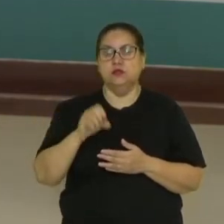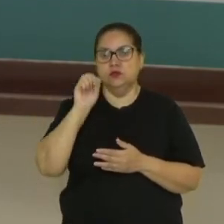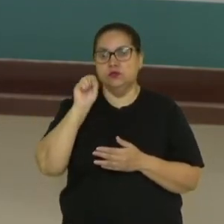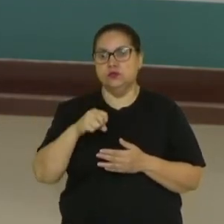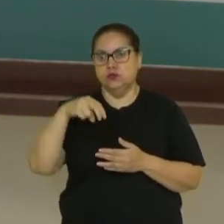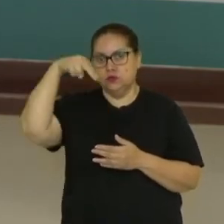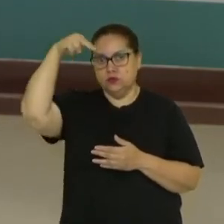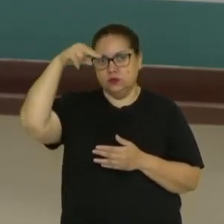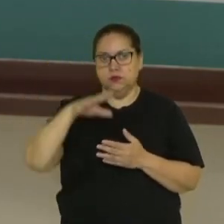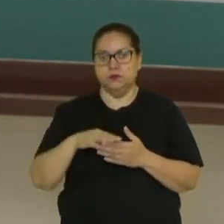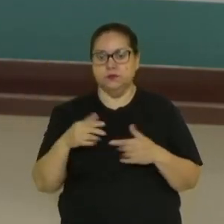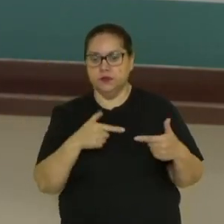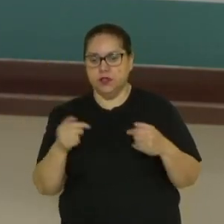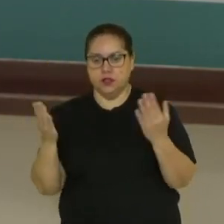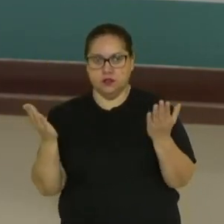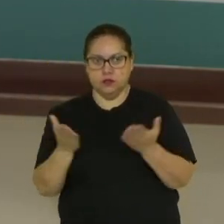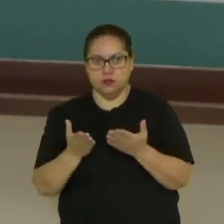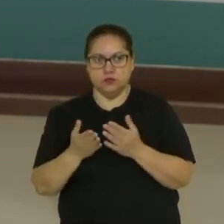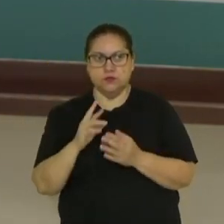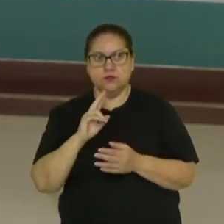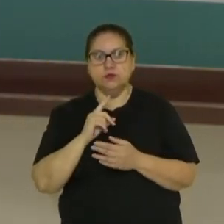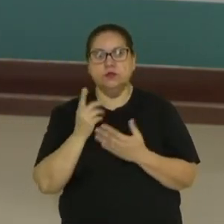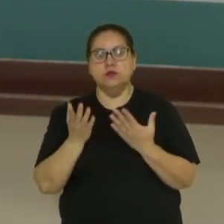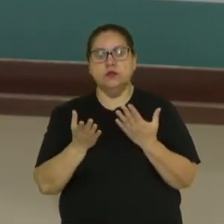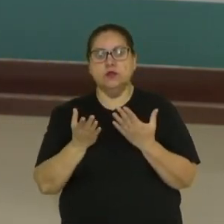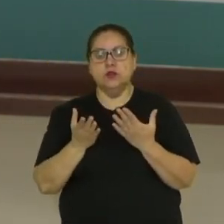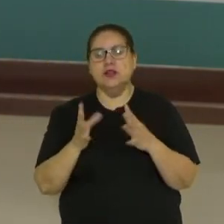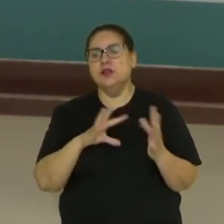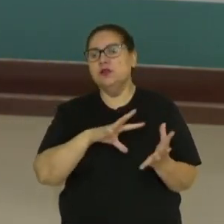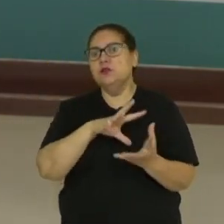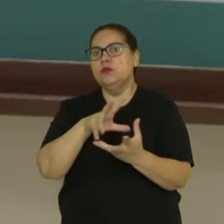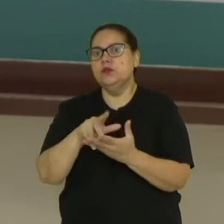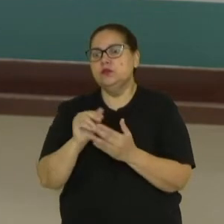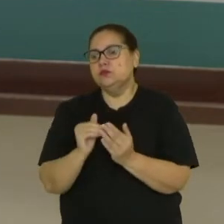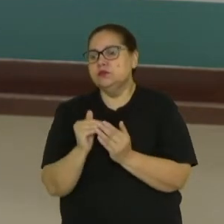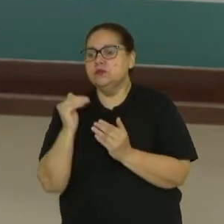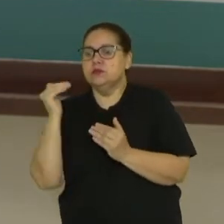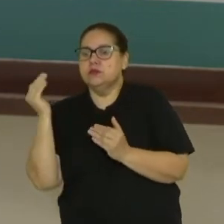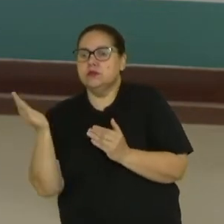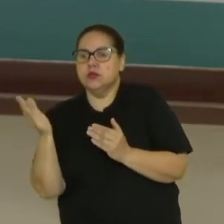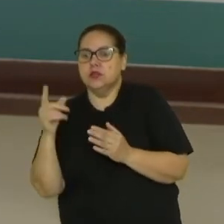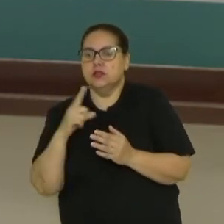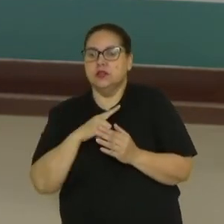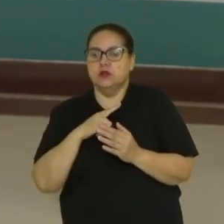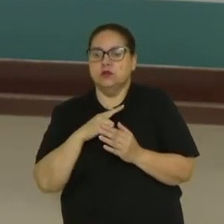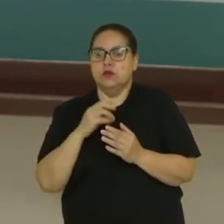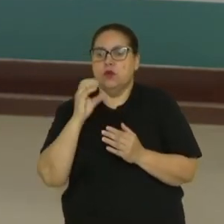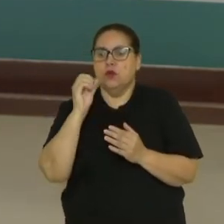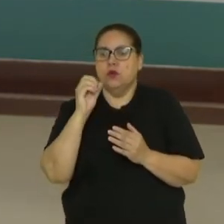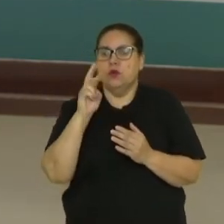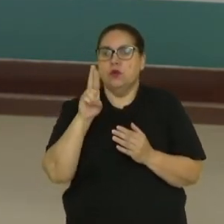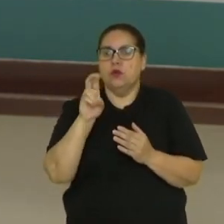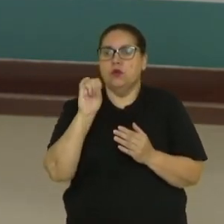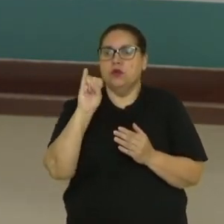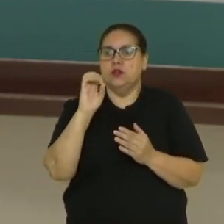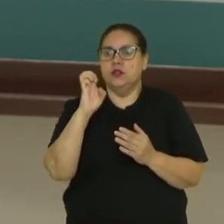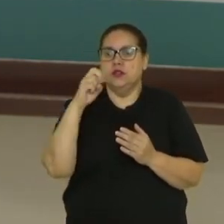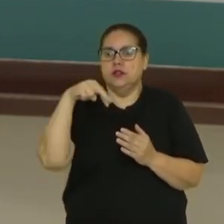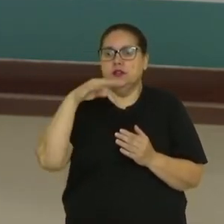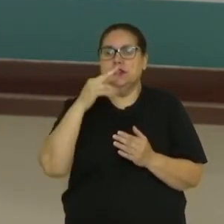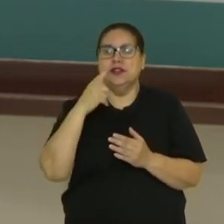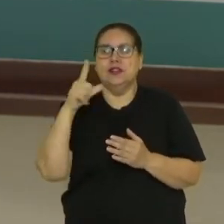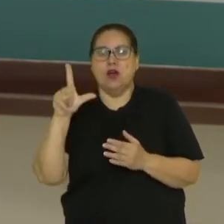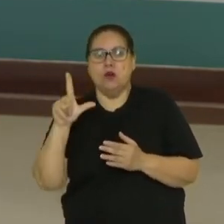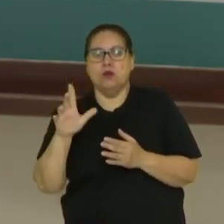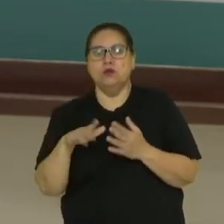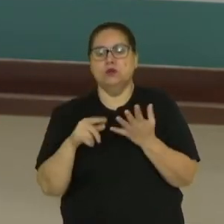até hoje. Resultado então, é um mundo também à parte. Então temos o mundo oriental, né, o Extremo Oriente, em que tem